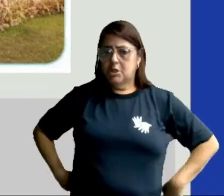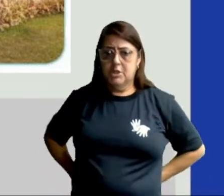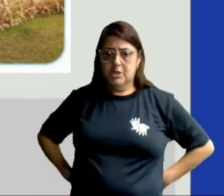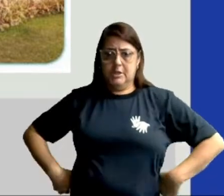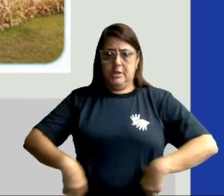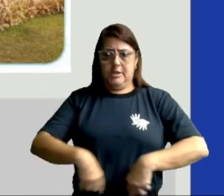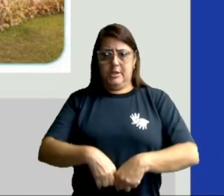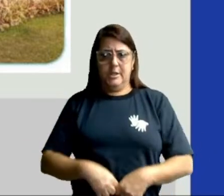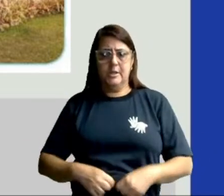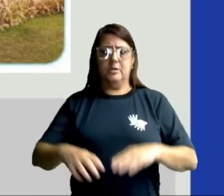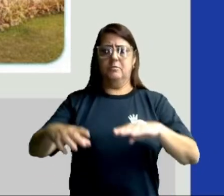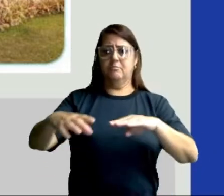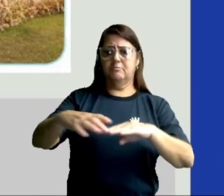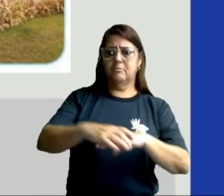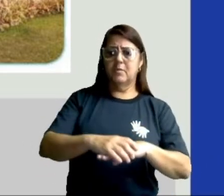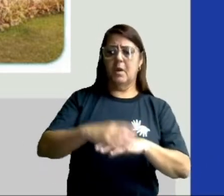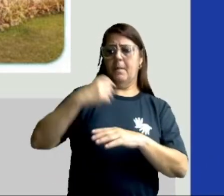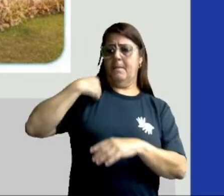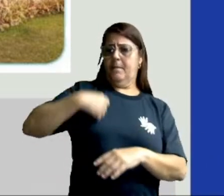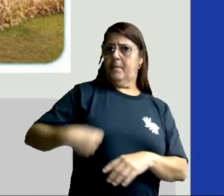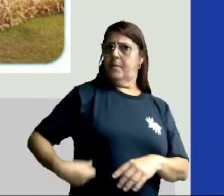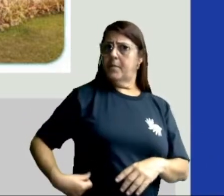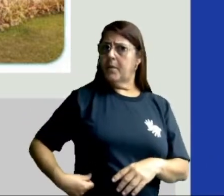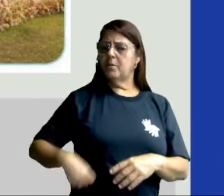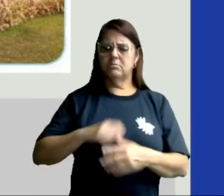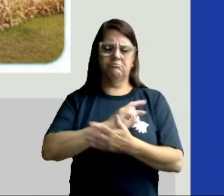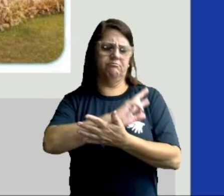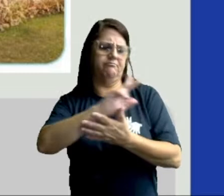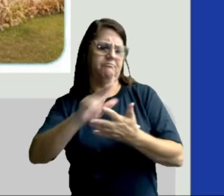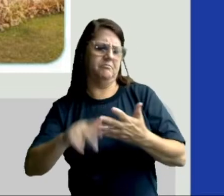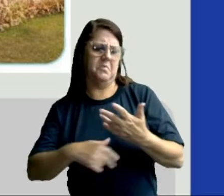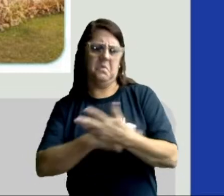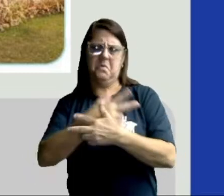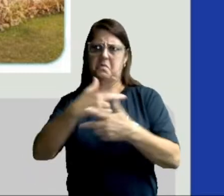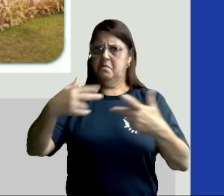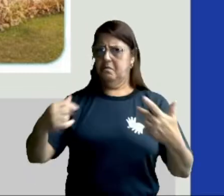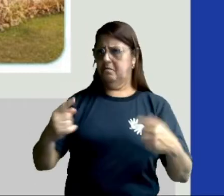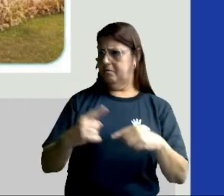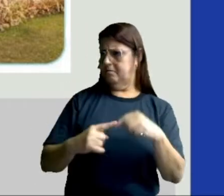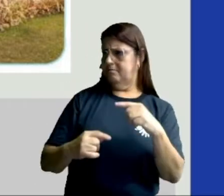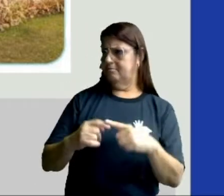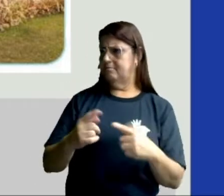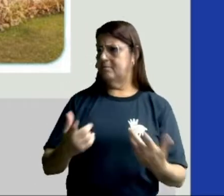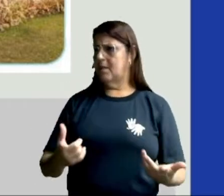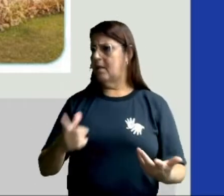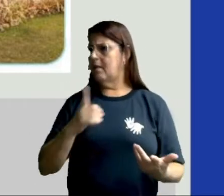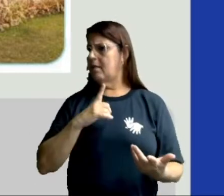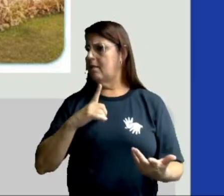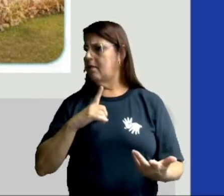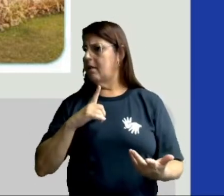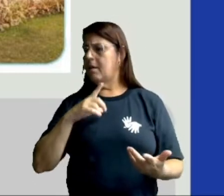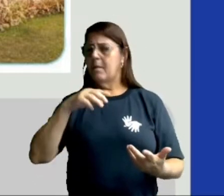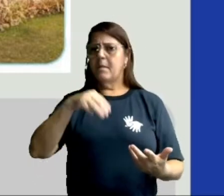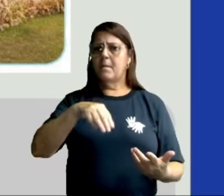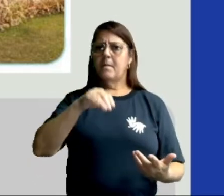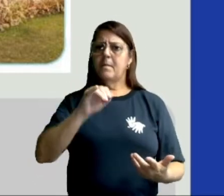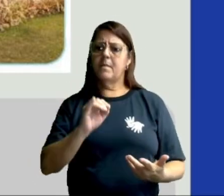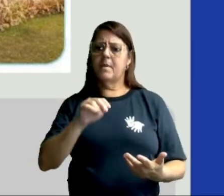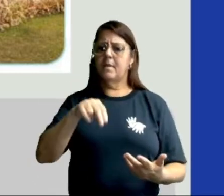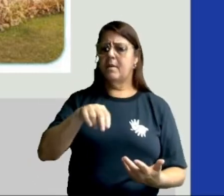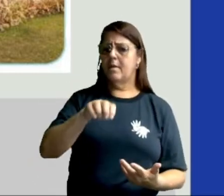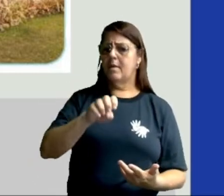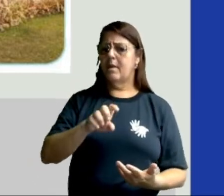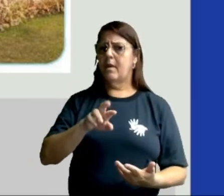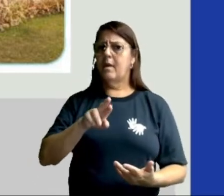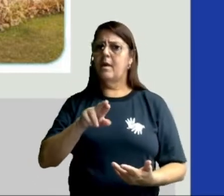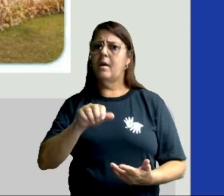sapatos, bolsas e vários acessórios. E nós temos aqueles de origem